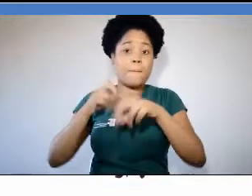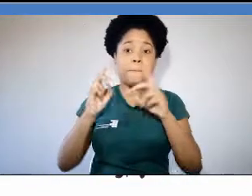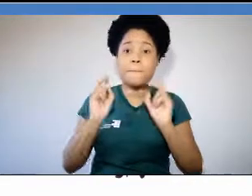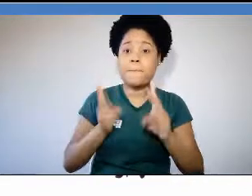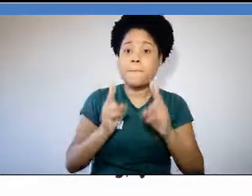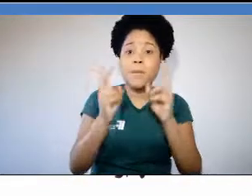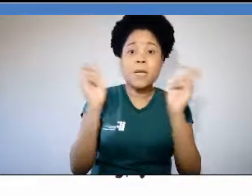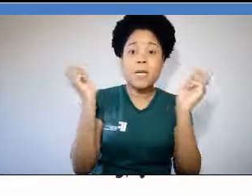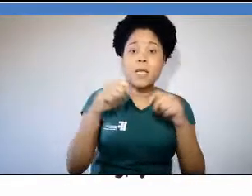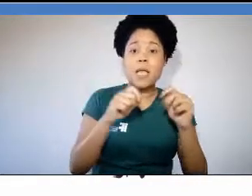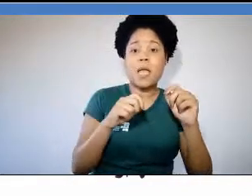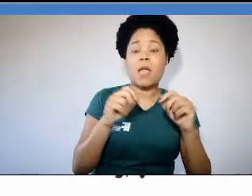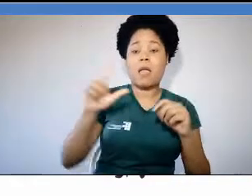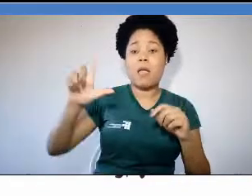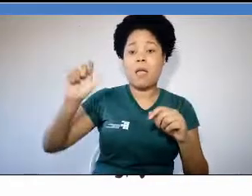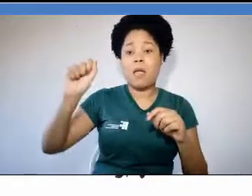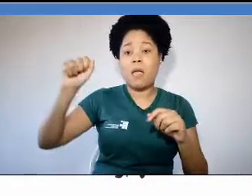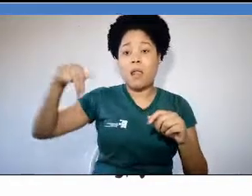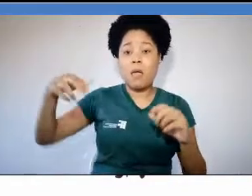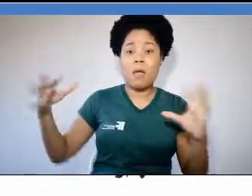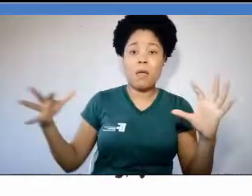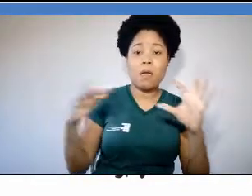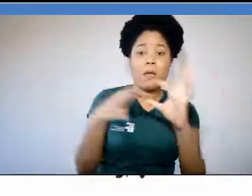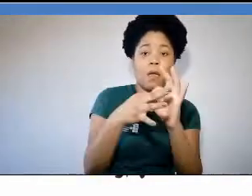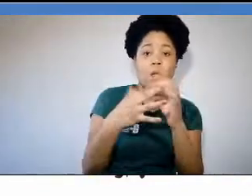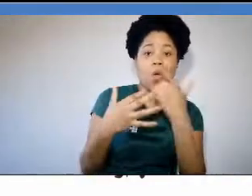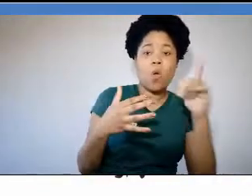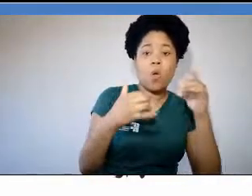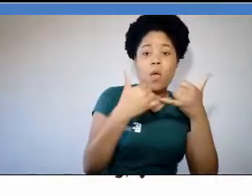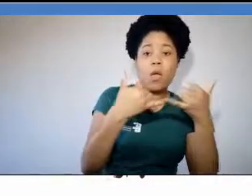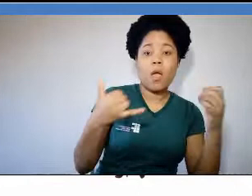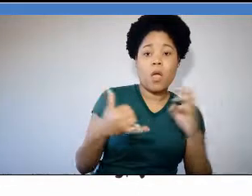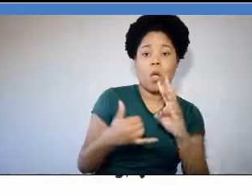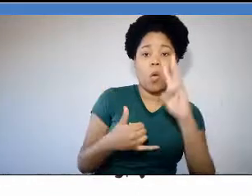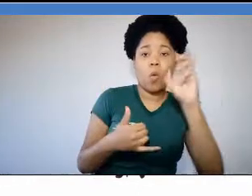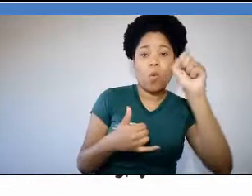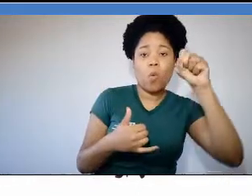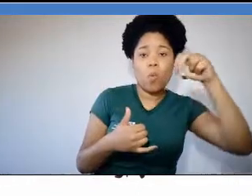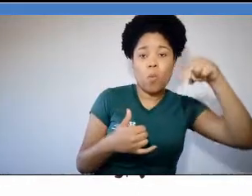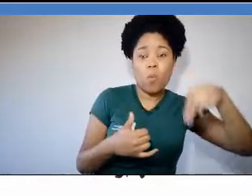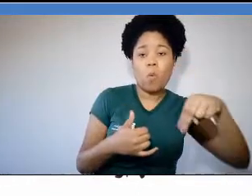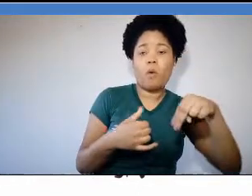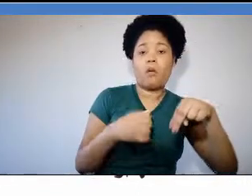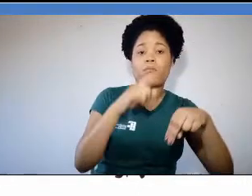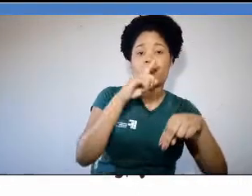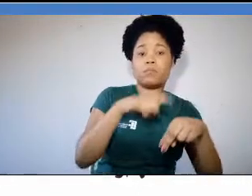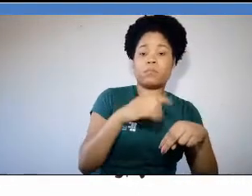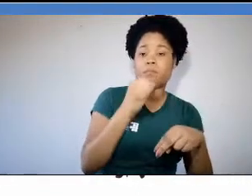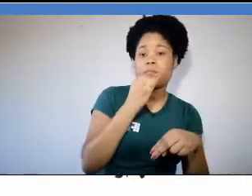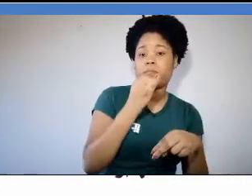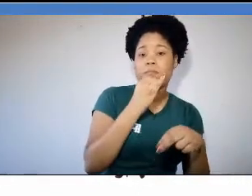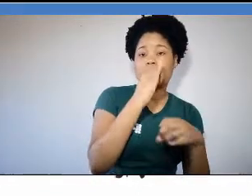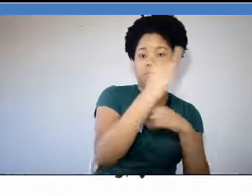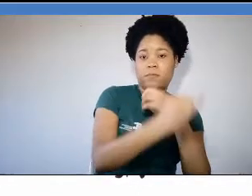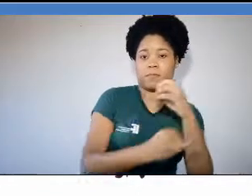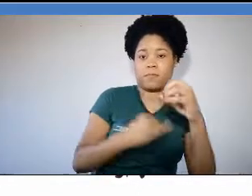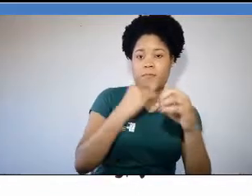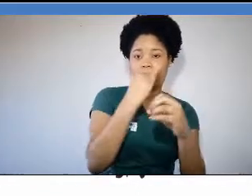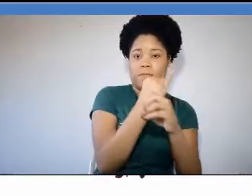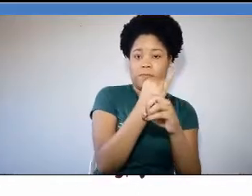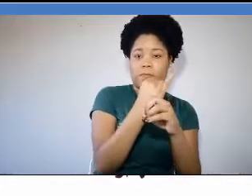ao mesmo tempo essa rede LAN está sendo conectada a uma outra rede WAN. No caso aqui, nós demos o exemplo